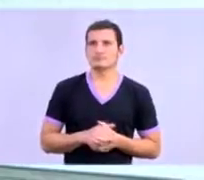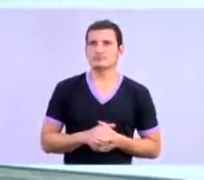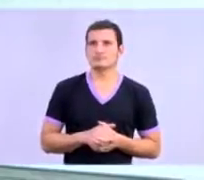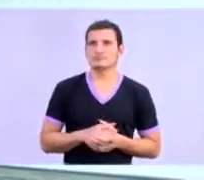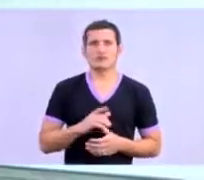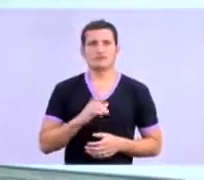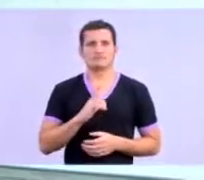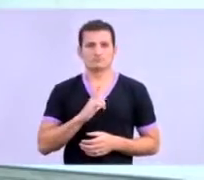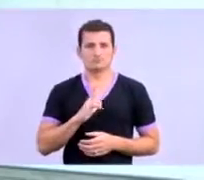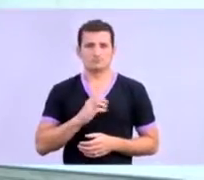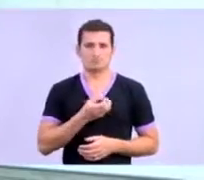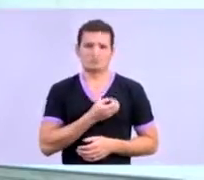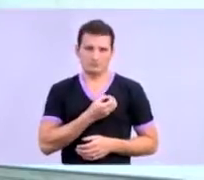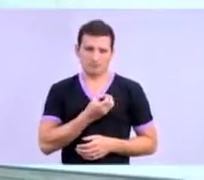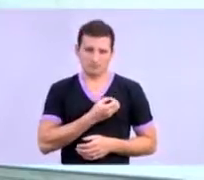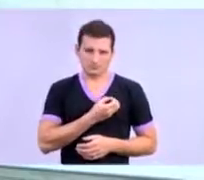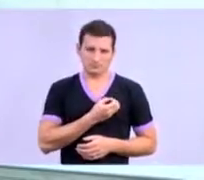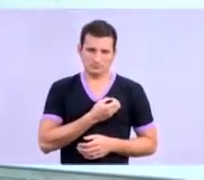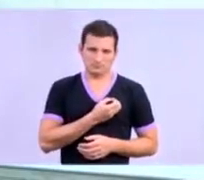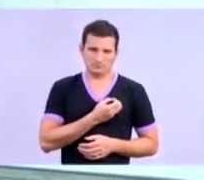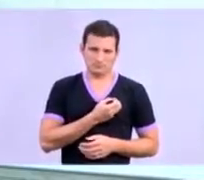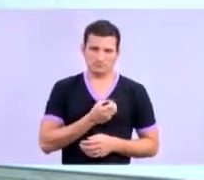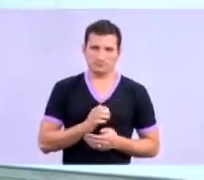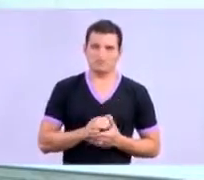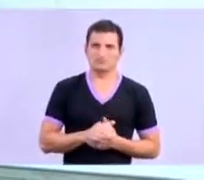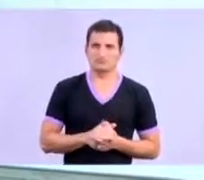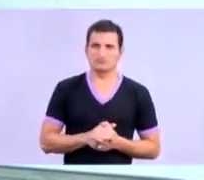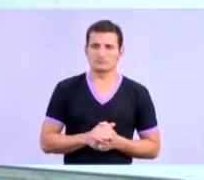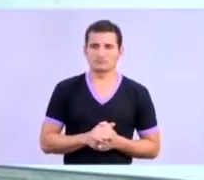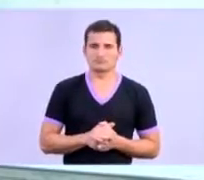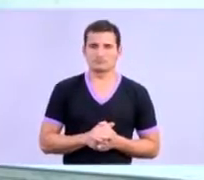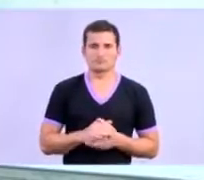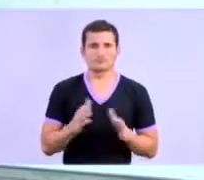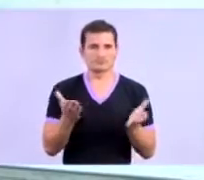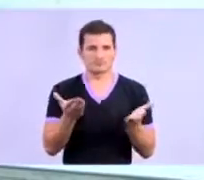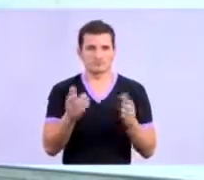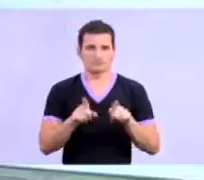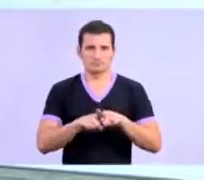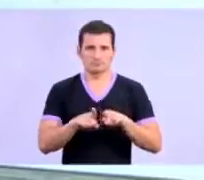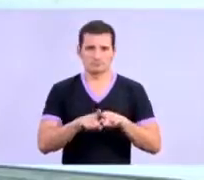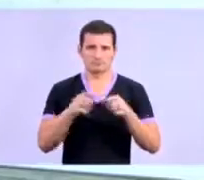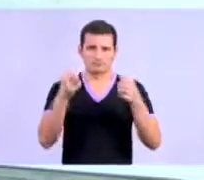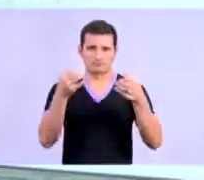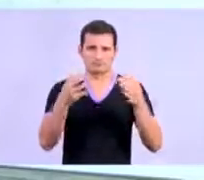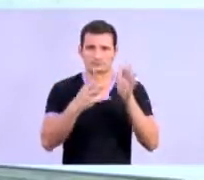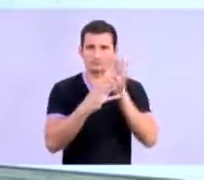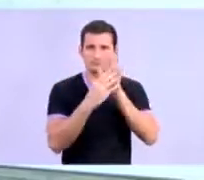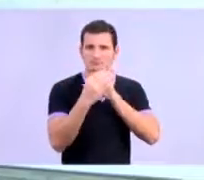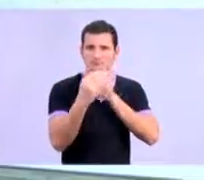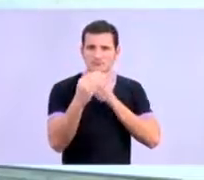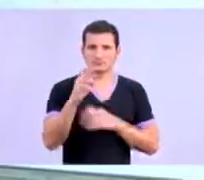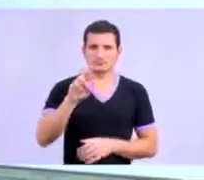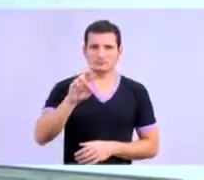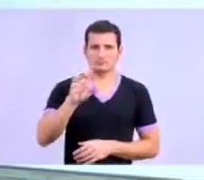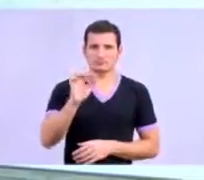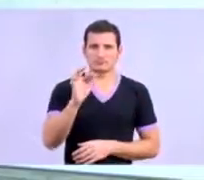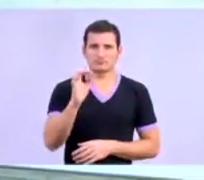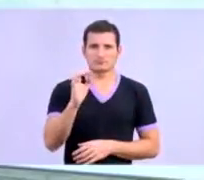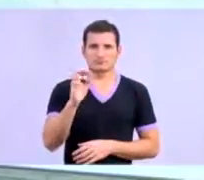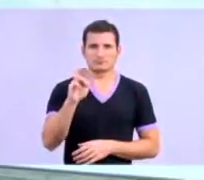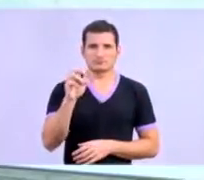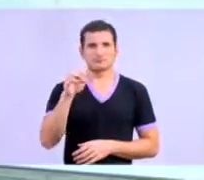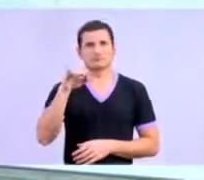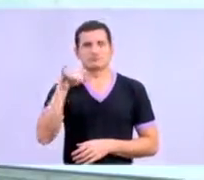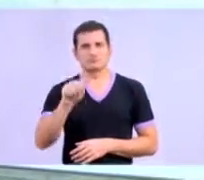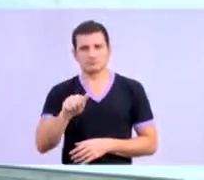protocolo. E agora, nós vamos entrar também e falar dos modelos de referência. Para que eles servem? O protocolo vão ser as